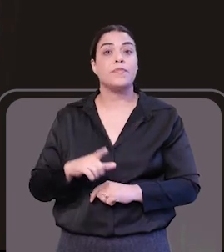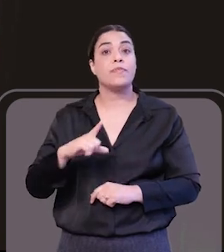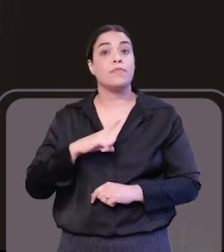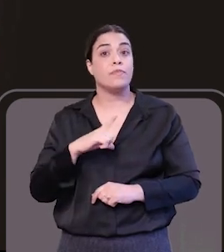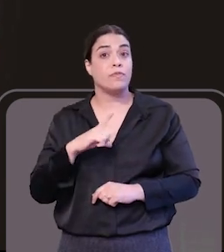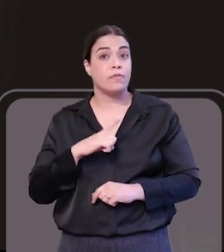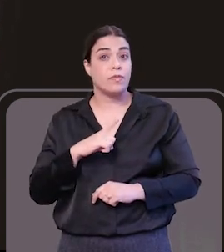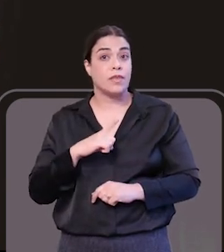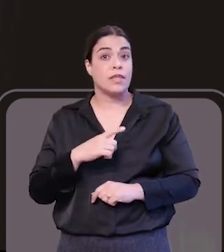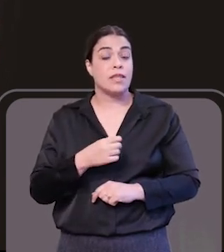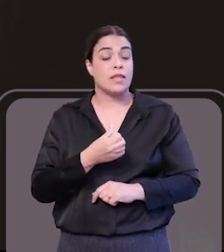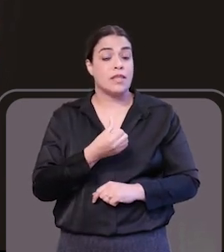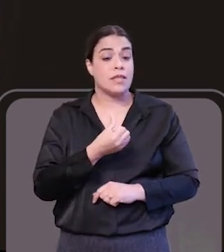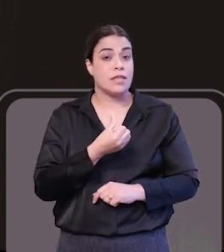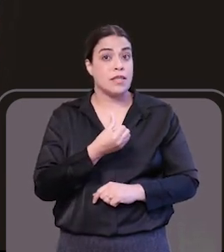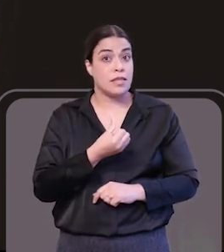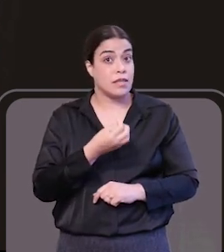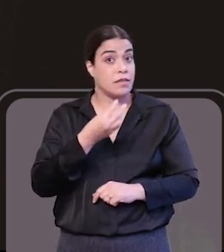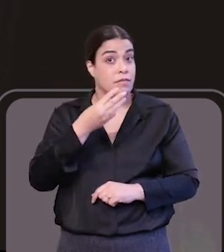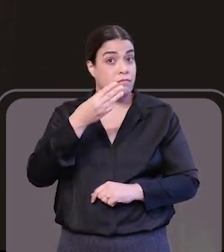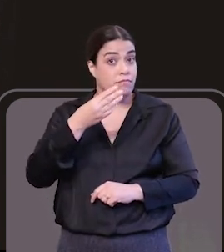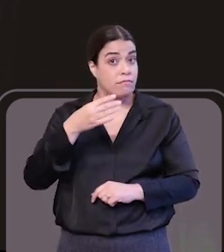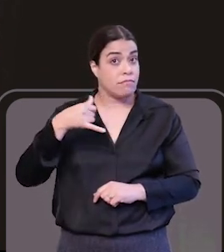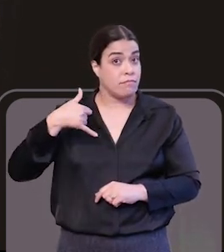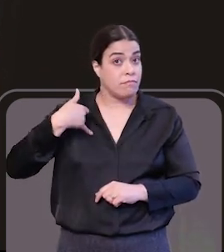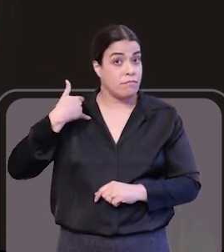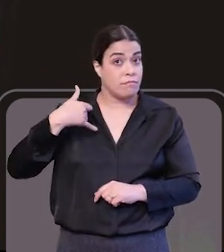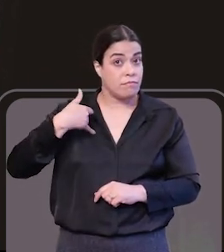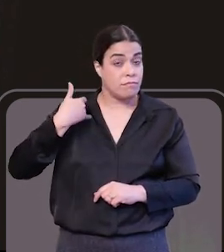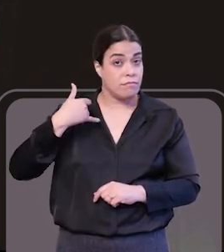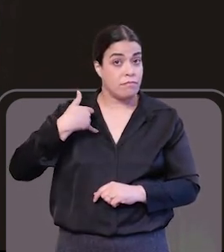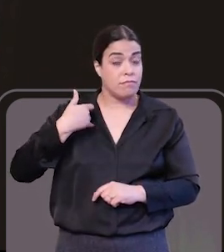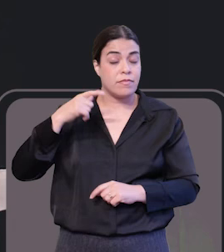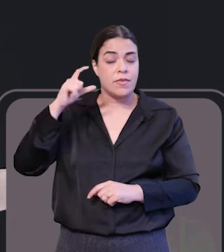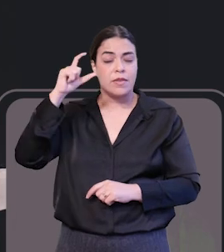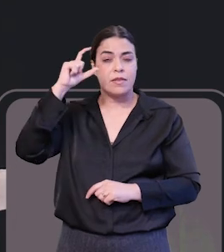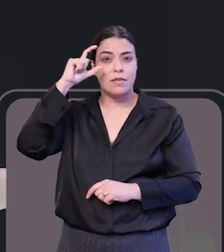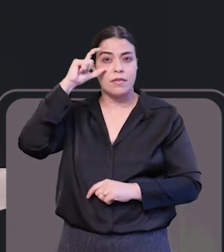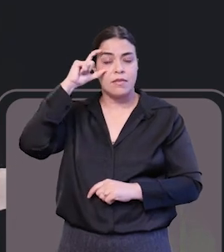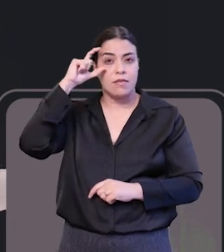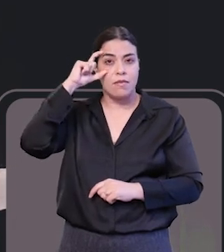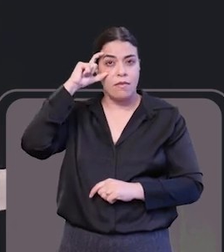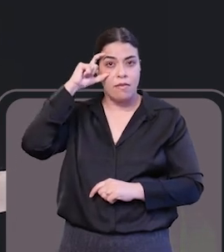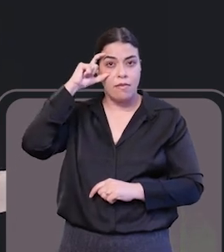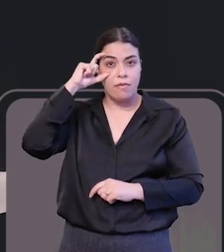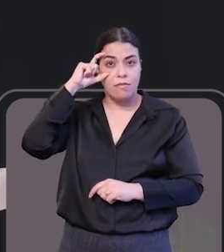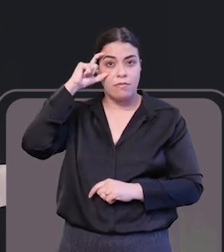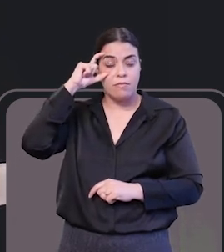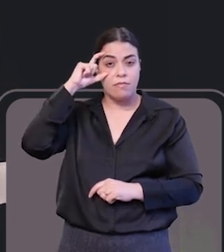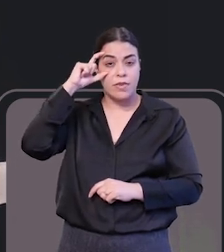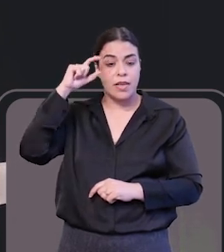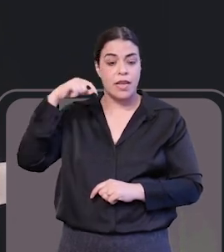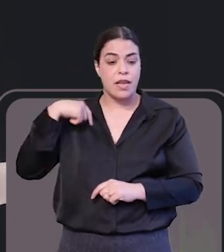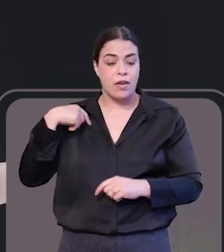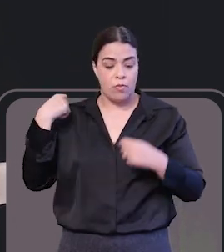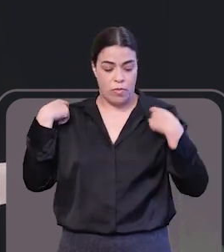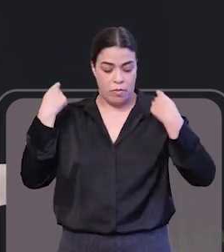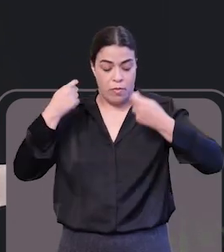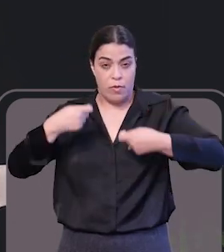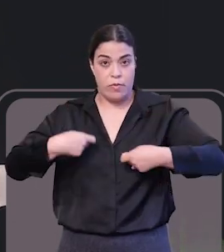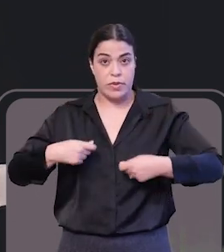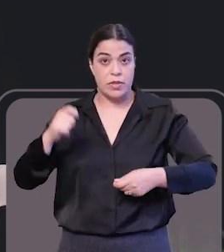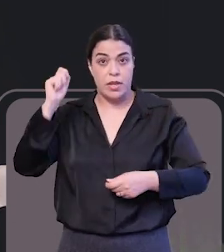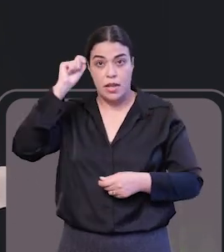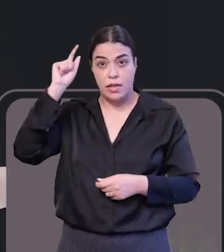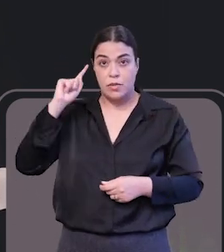eh tenho 63 anos Eu uso óculos eu tô com uma